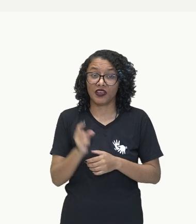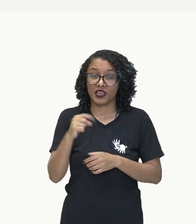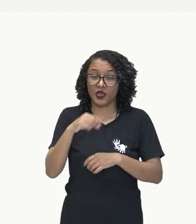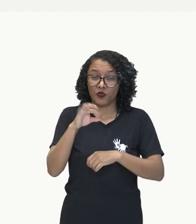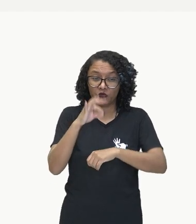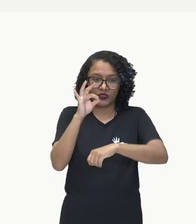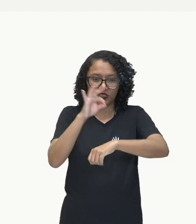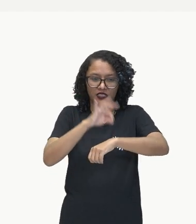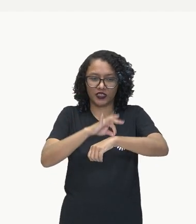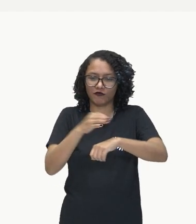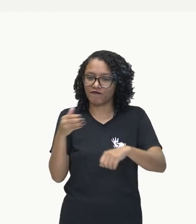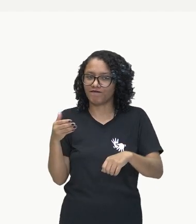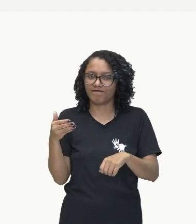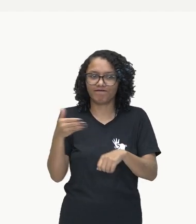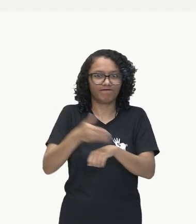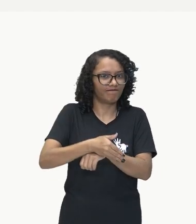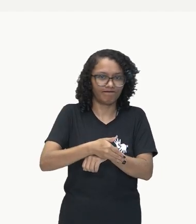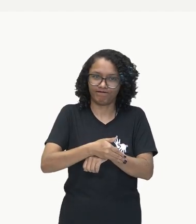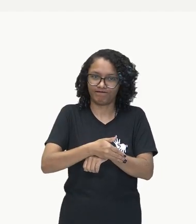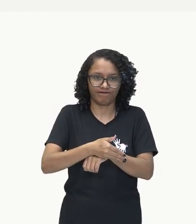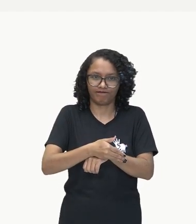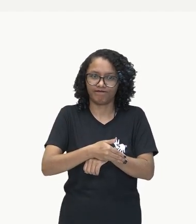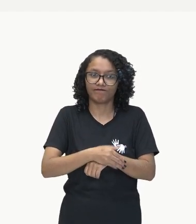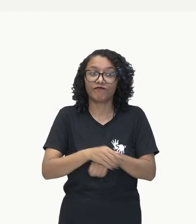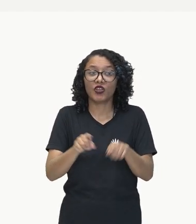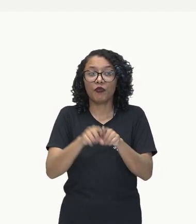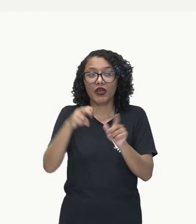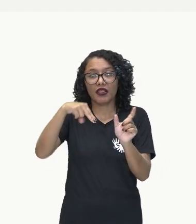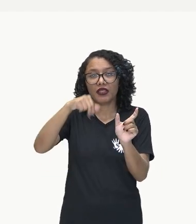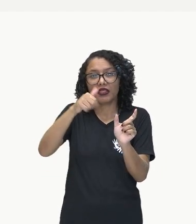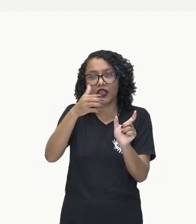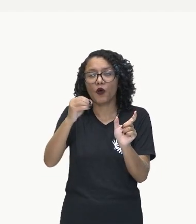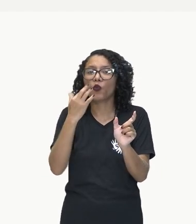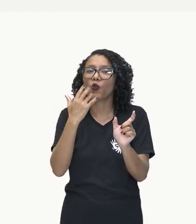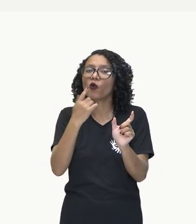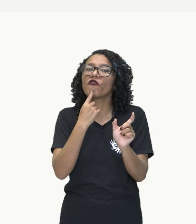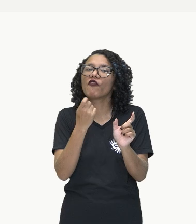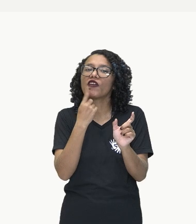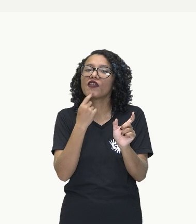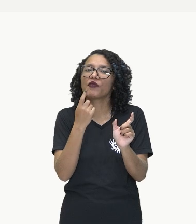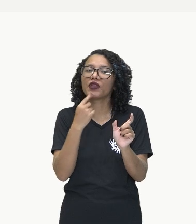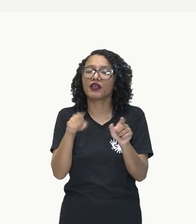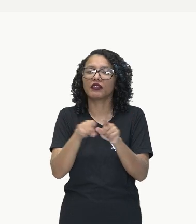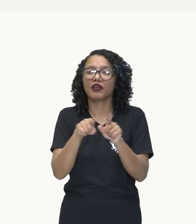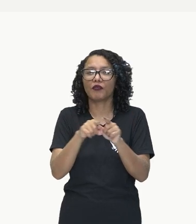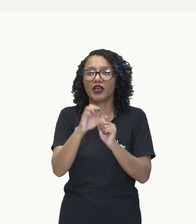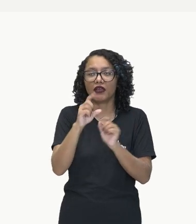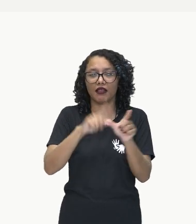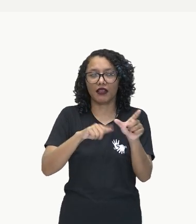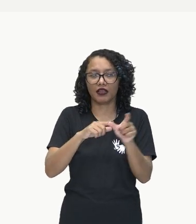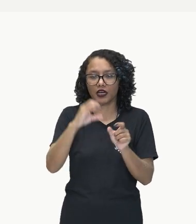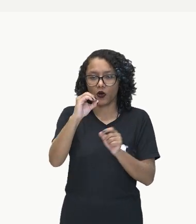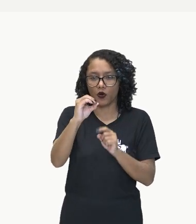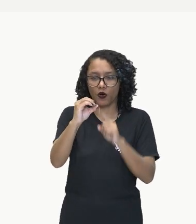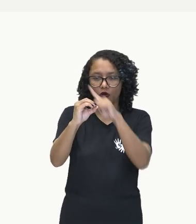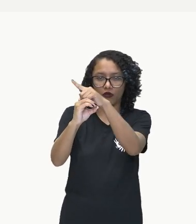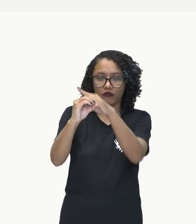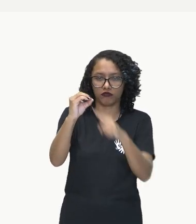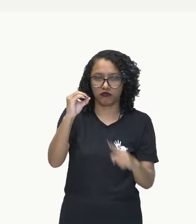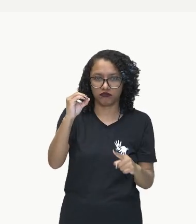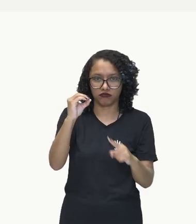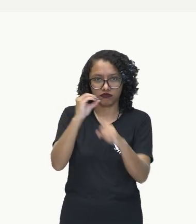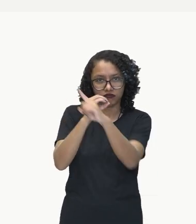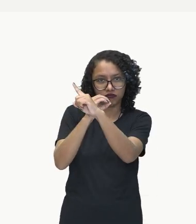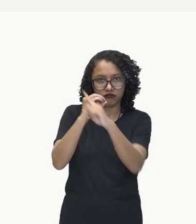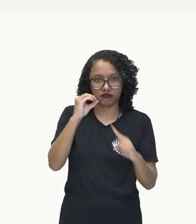importante também esse não, que está inclusive marcado aqui de vermelho. Ele tem esse O cortando, como se dissesse, aquele